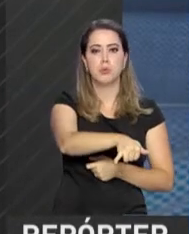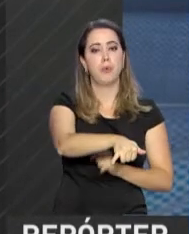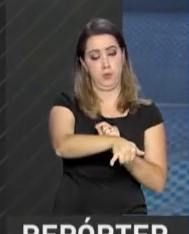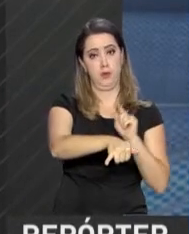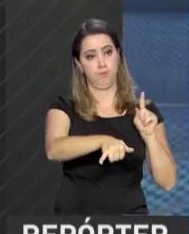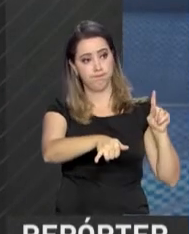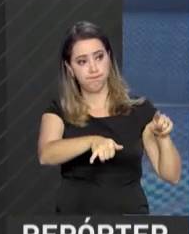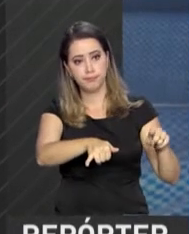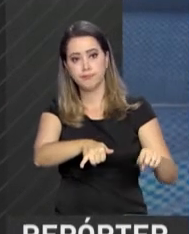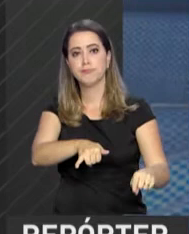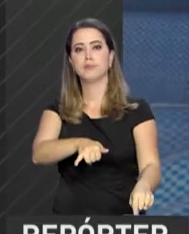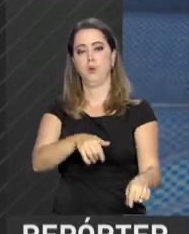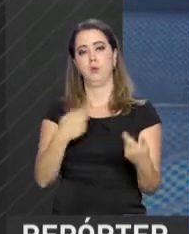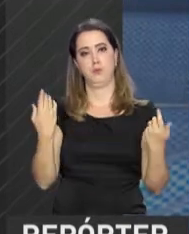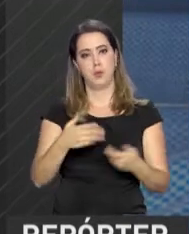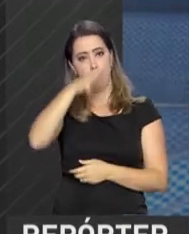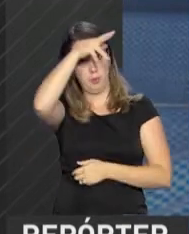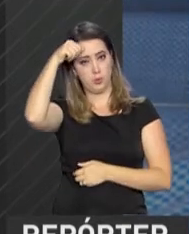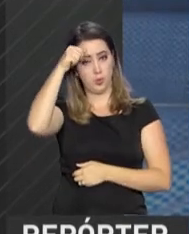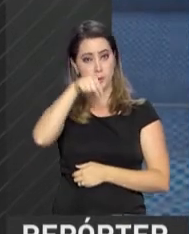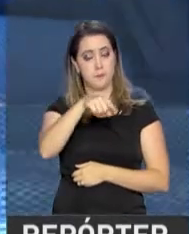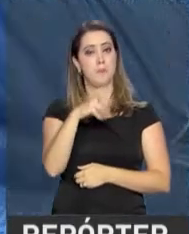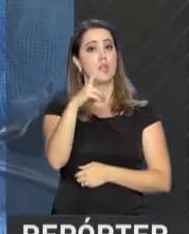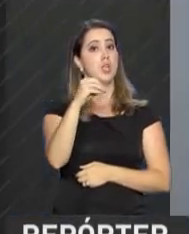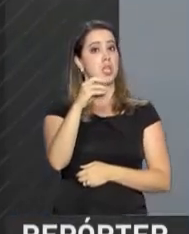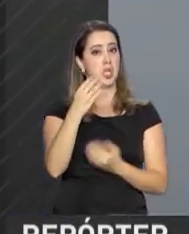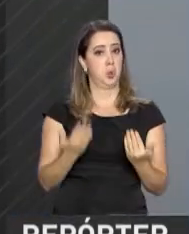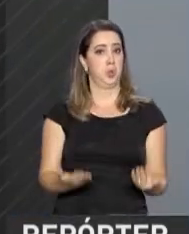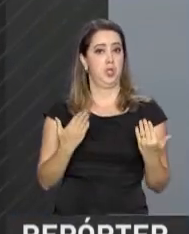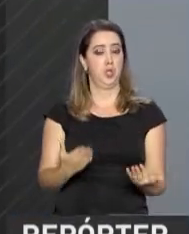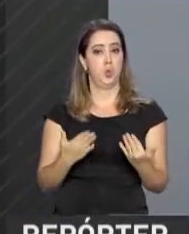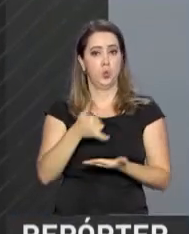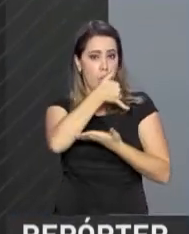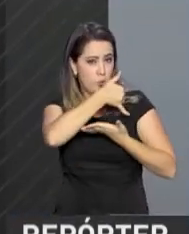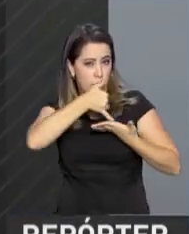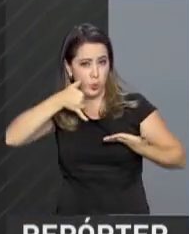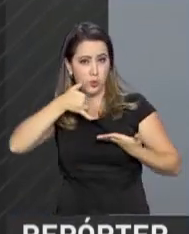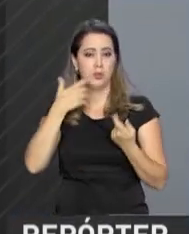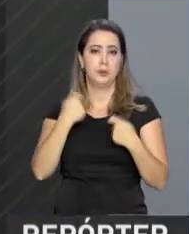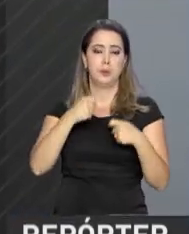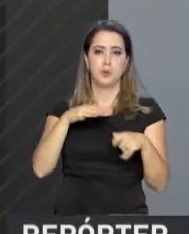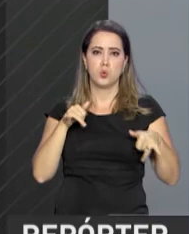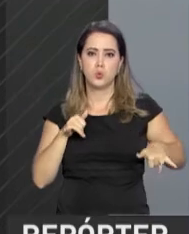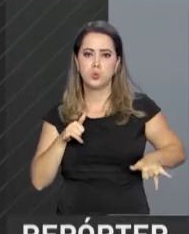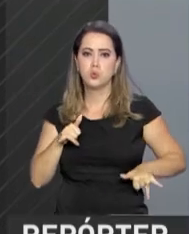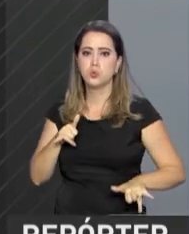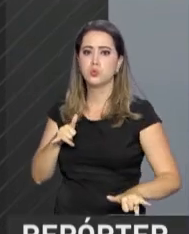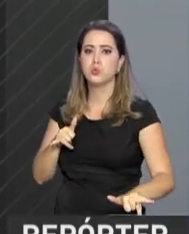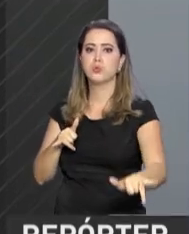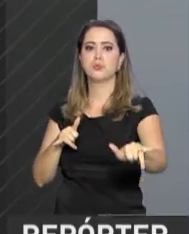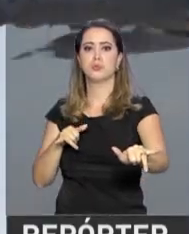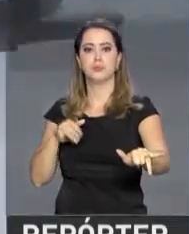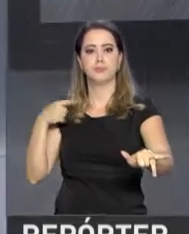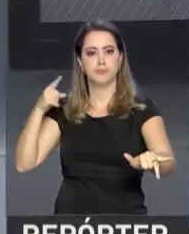no início desta tarde a aeronave carregava 500 quilos de cocaína e teve de fazer um pouso forçado na área rural de